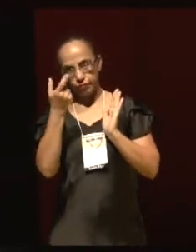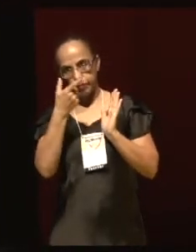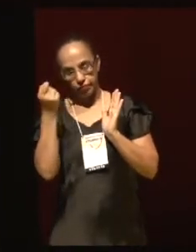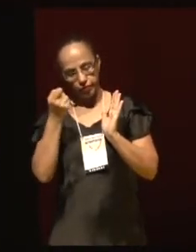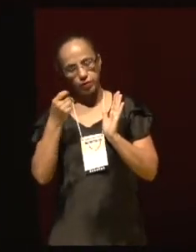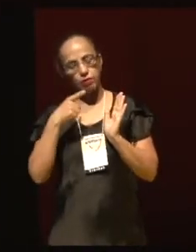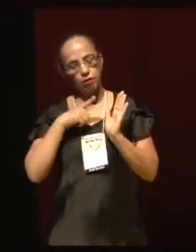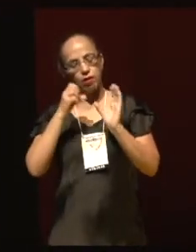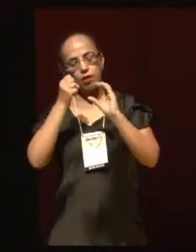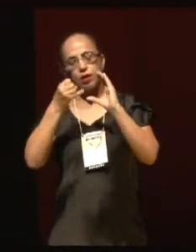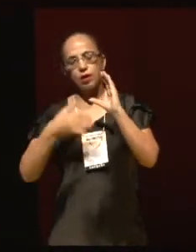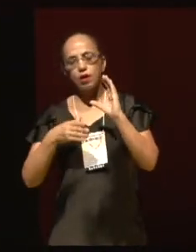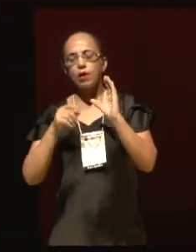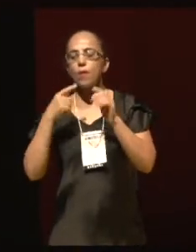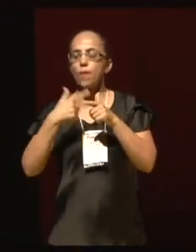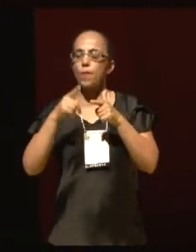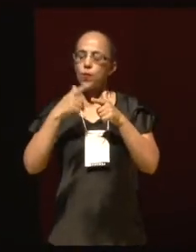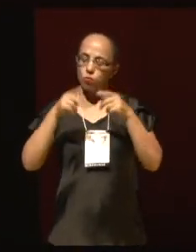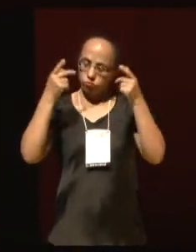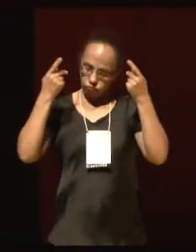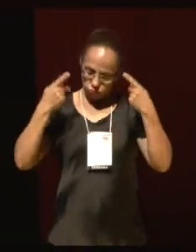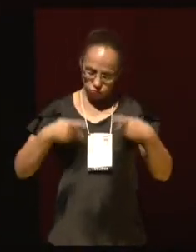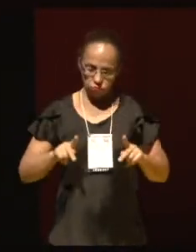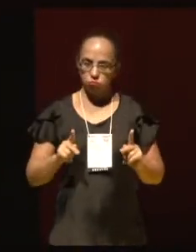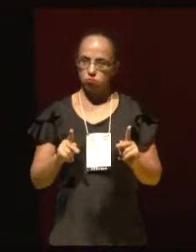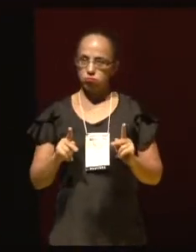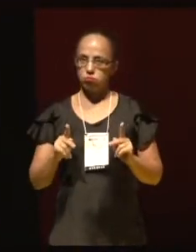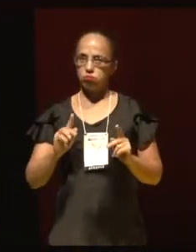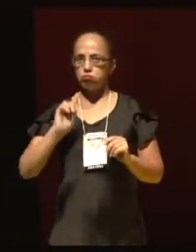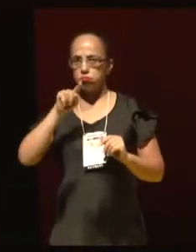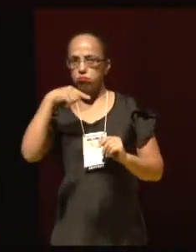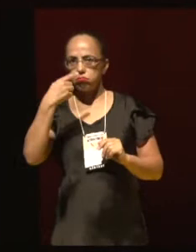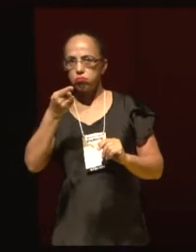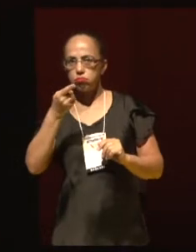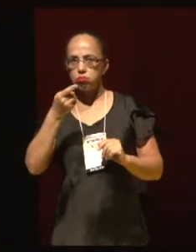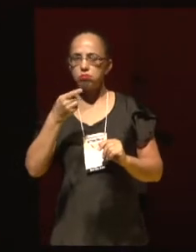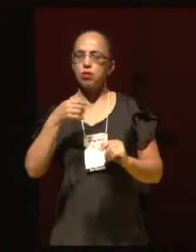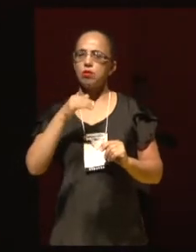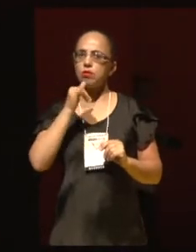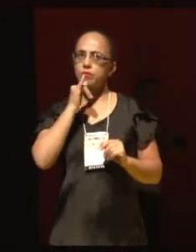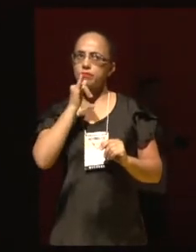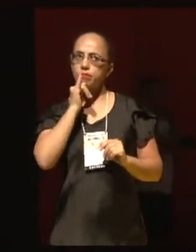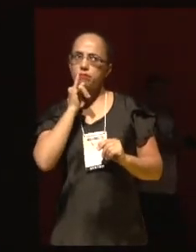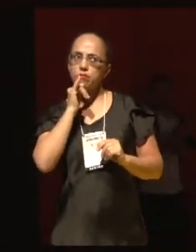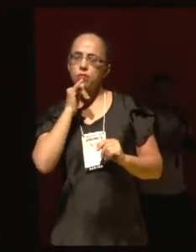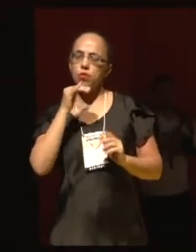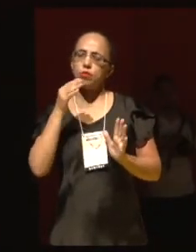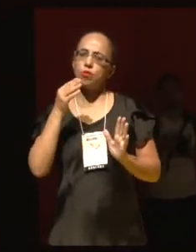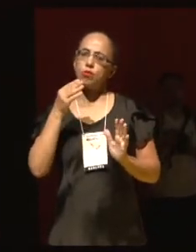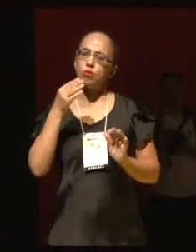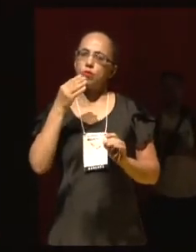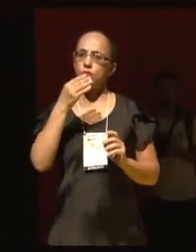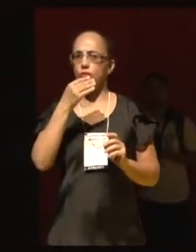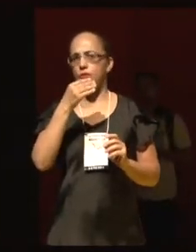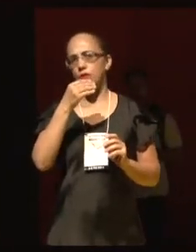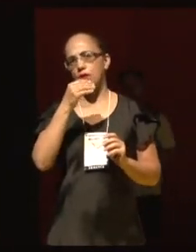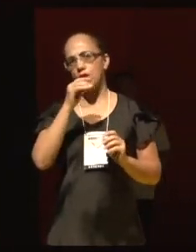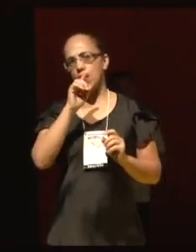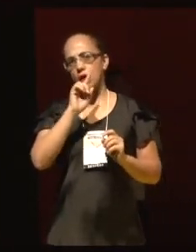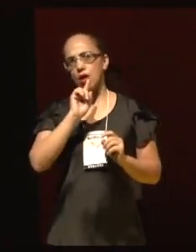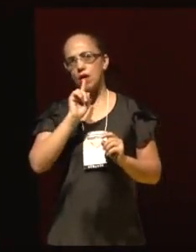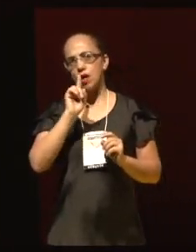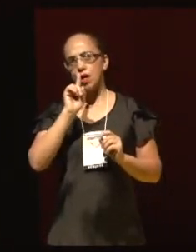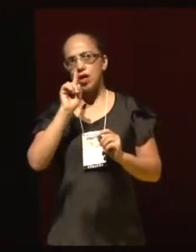corporais. E poderíamos dizer que em 1944, por exemplo, por Asperger,